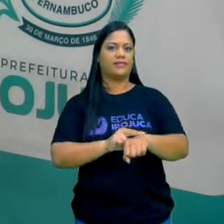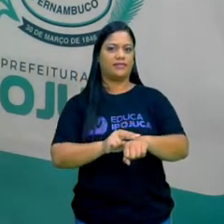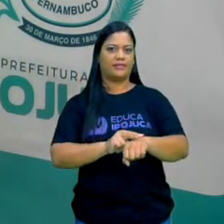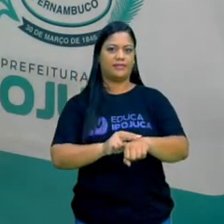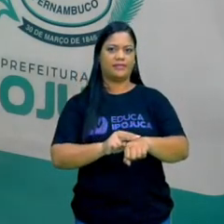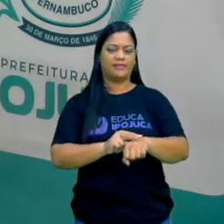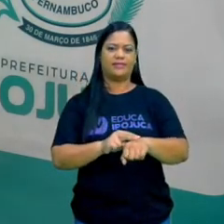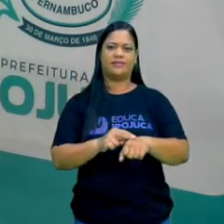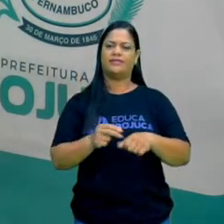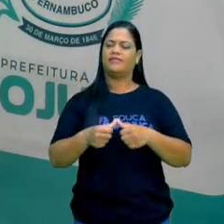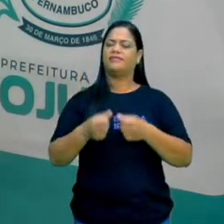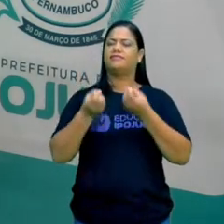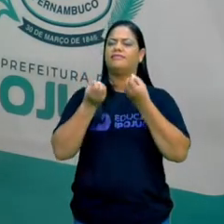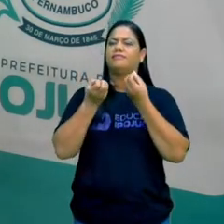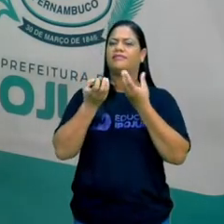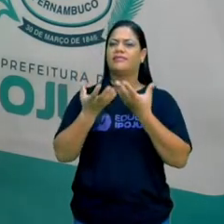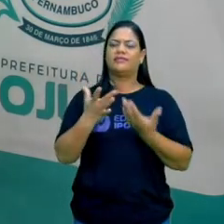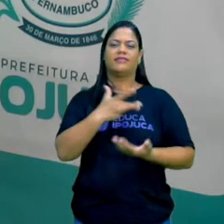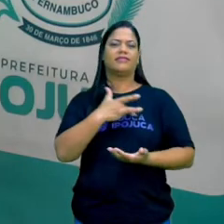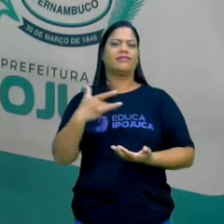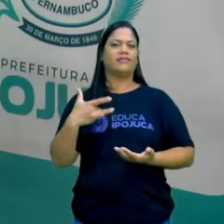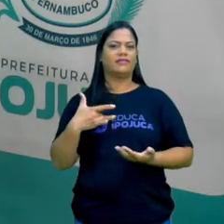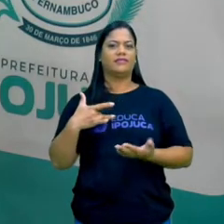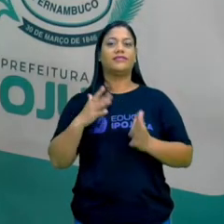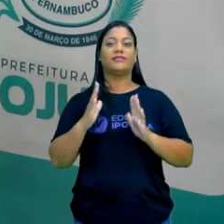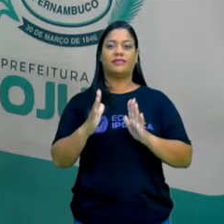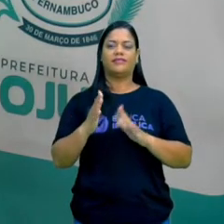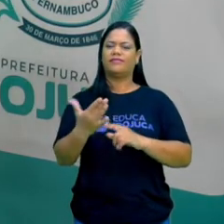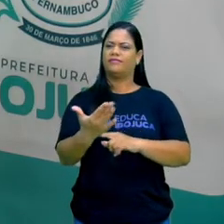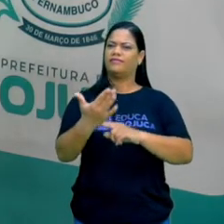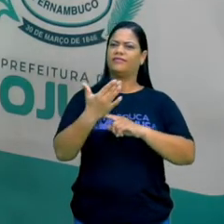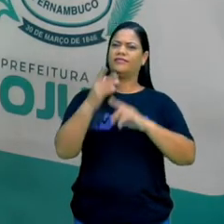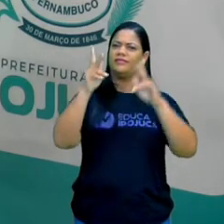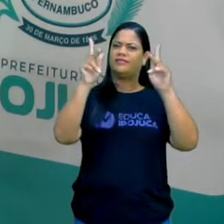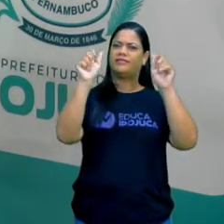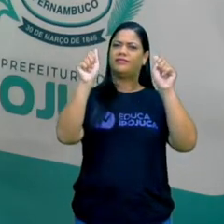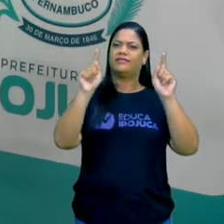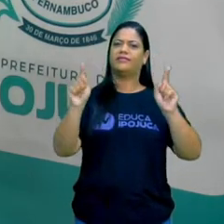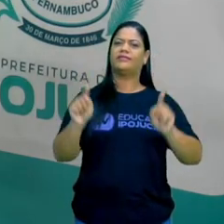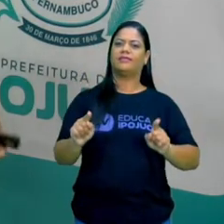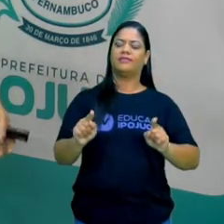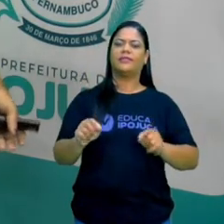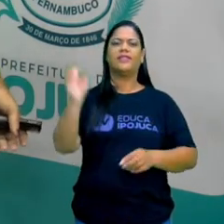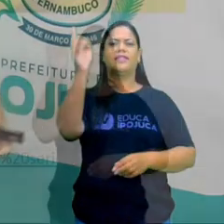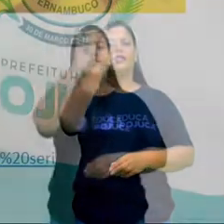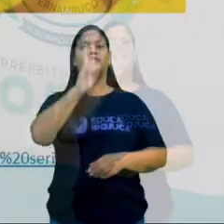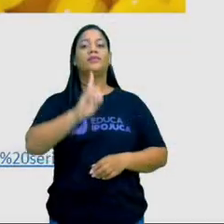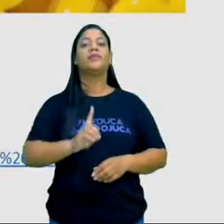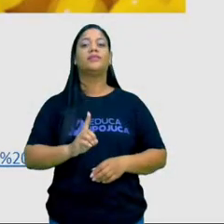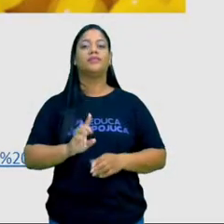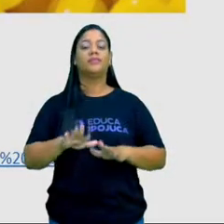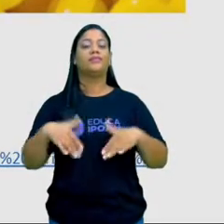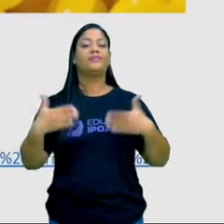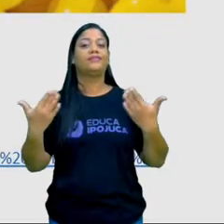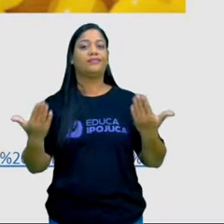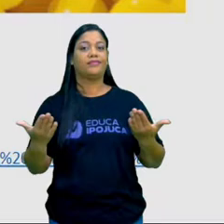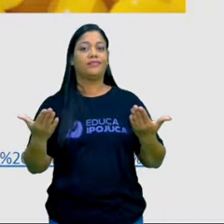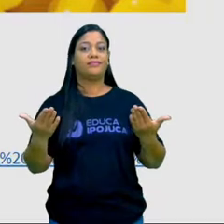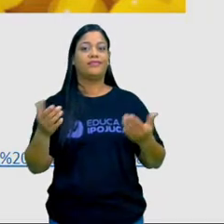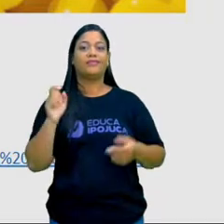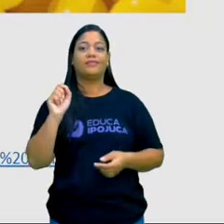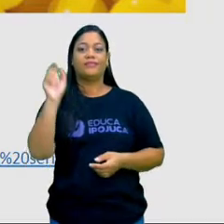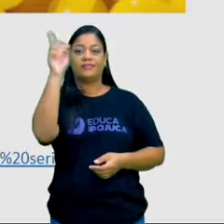ele trazer um bem-estar, saúde, já transmite paz, né? E o amarelo? O que é que o amarelo